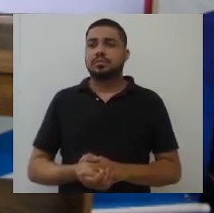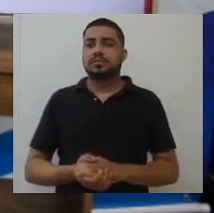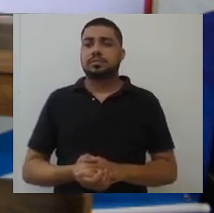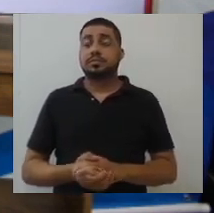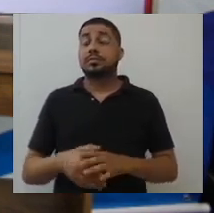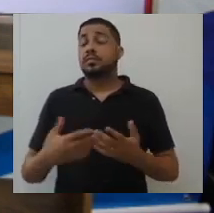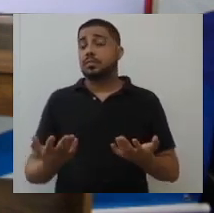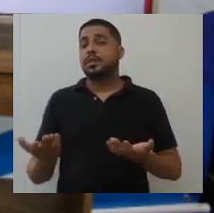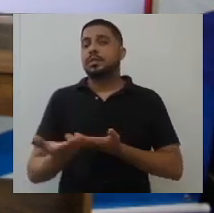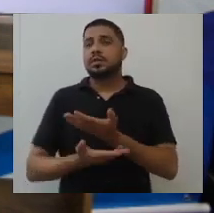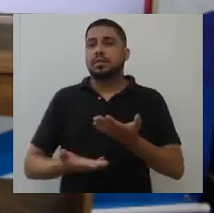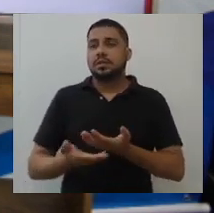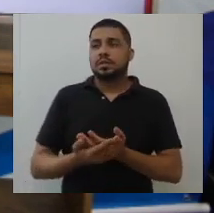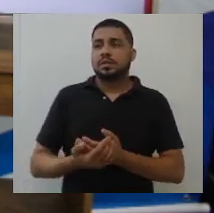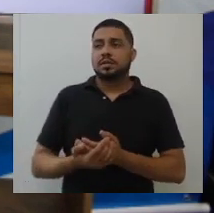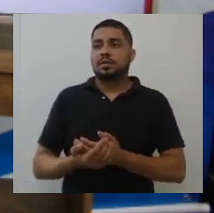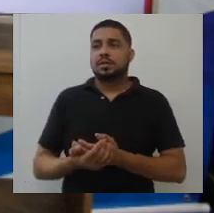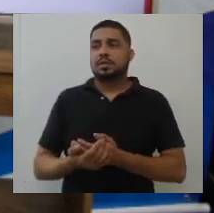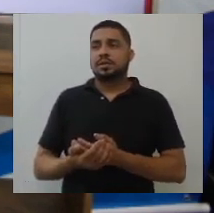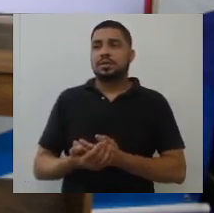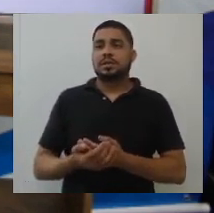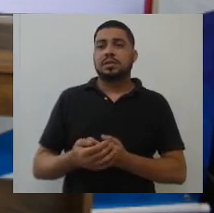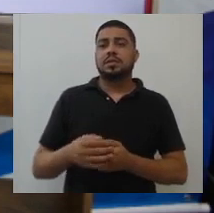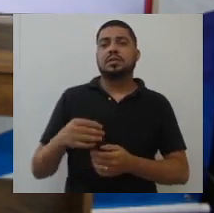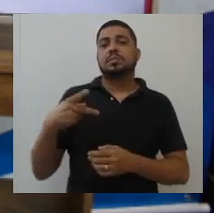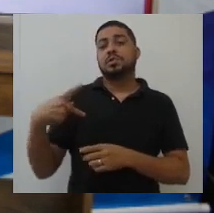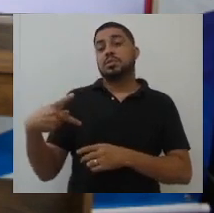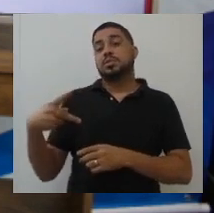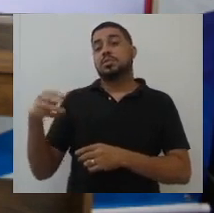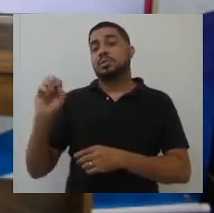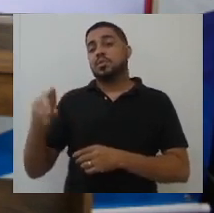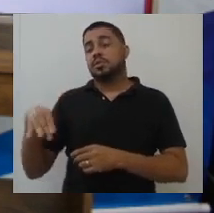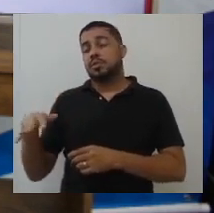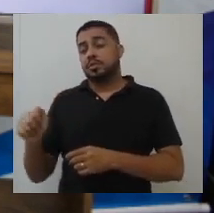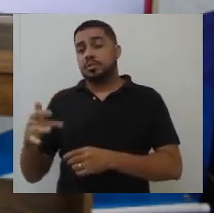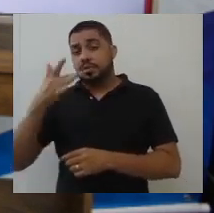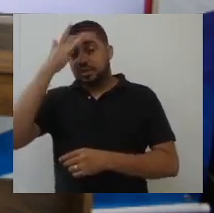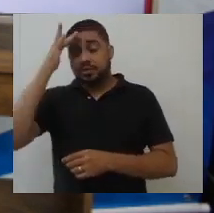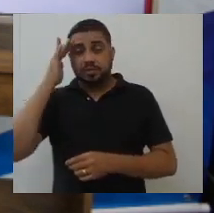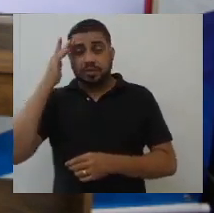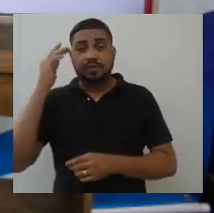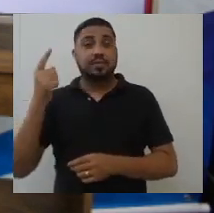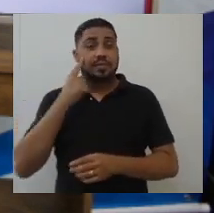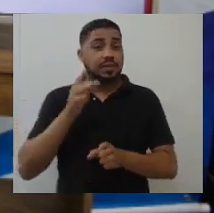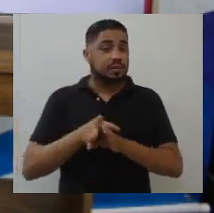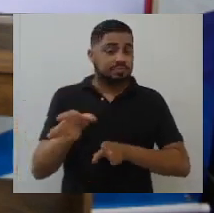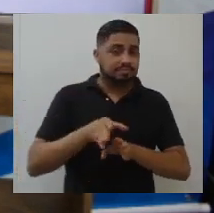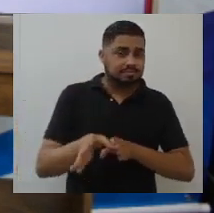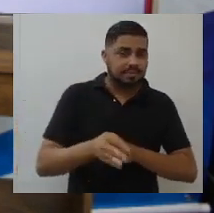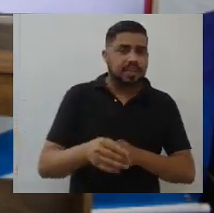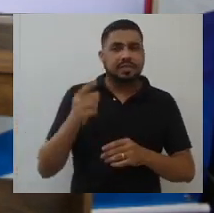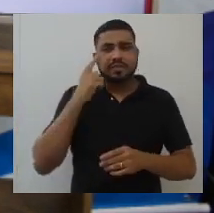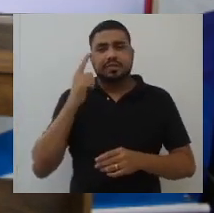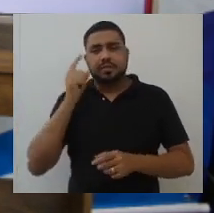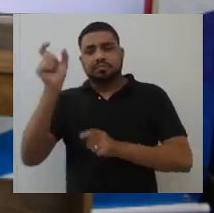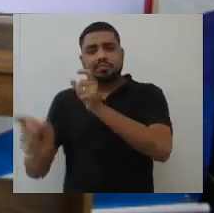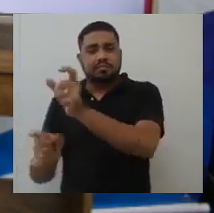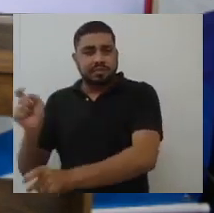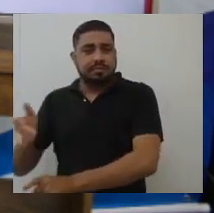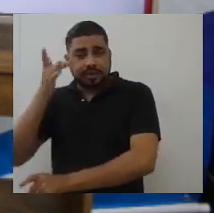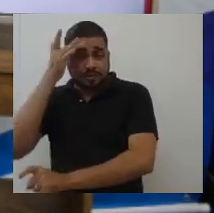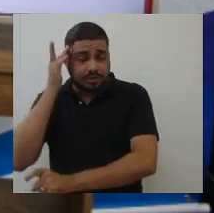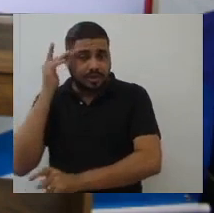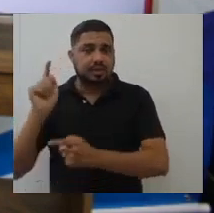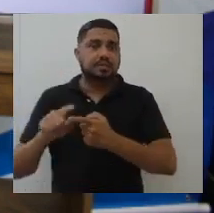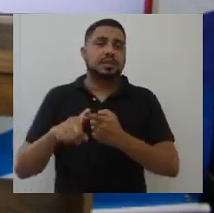Em relação aos personal pronouns, observa a dica que eu vou te dar agora. A gente viu que os pronomes pessoais, os pronomes sujeitos, eles